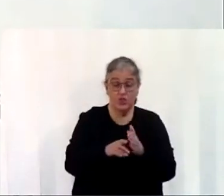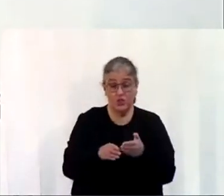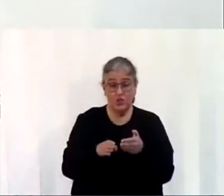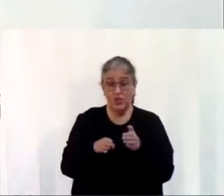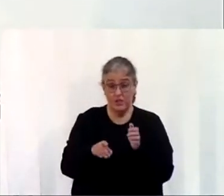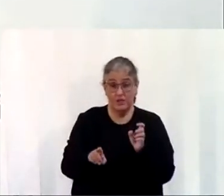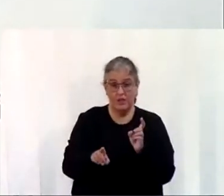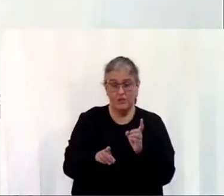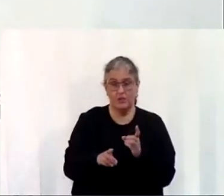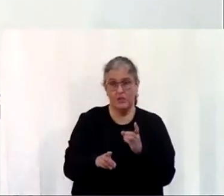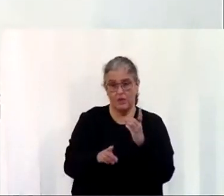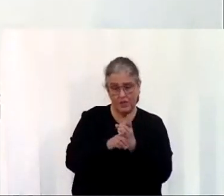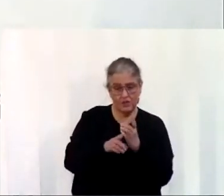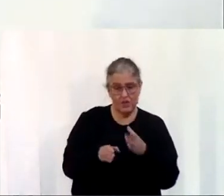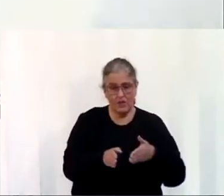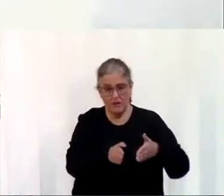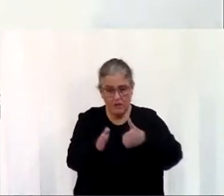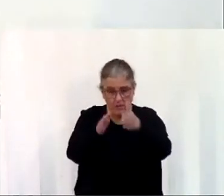melhorado ou tem piorado?